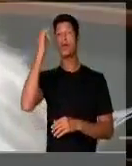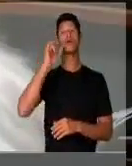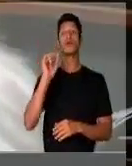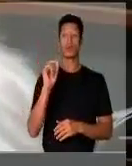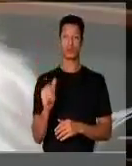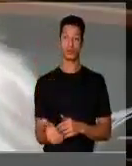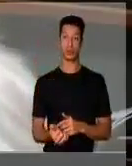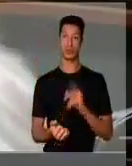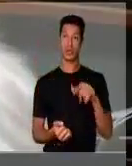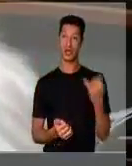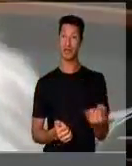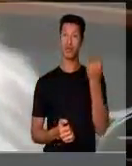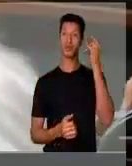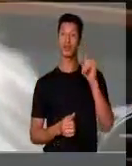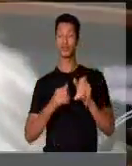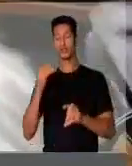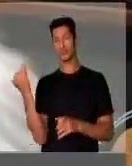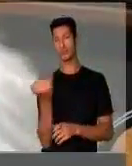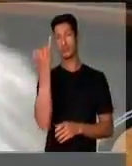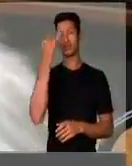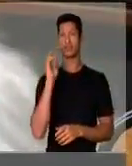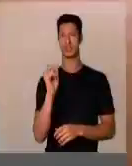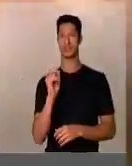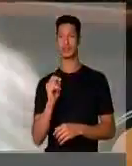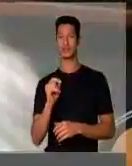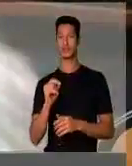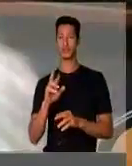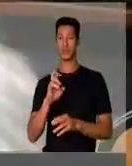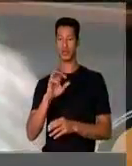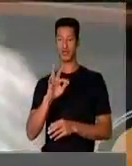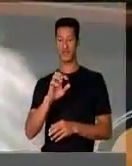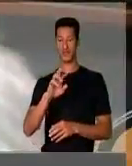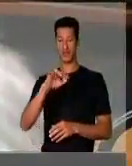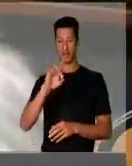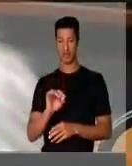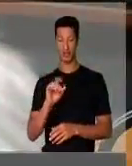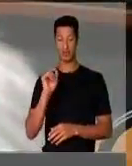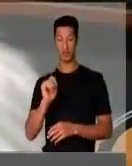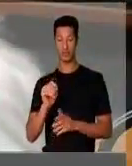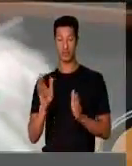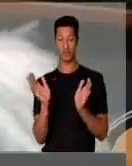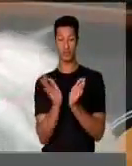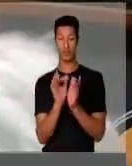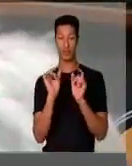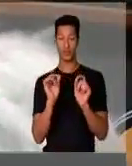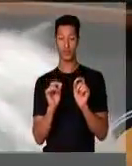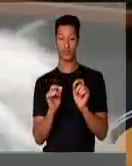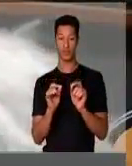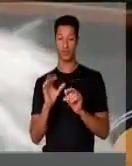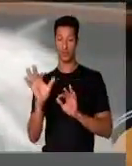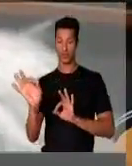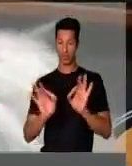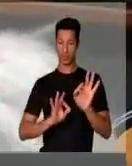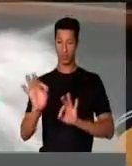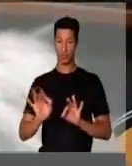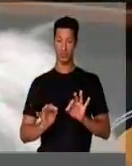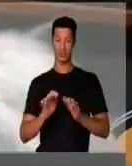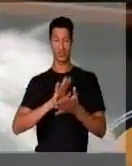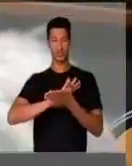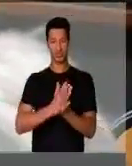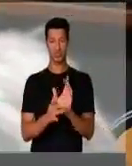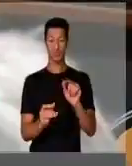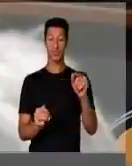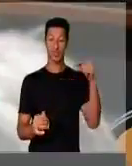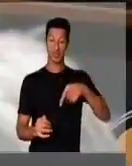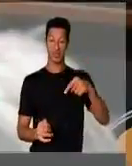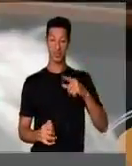presidente, é importante, é relevante este referendo. O referendo é uma medida de ajuste dos desajustes